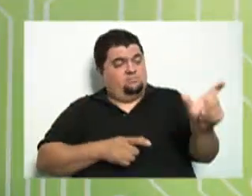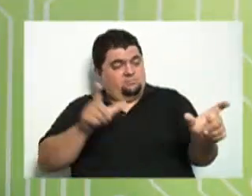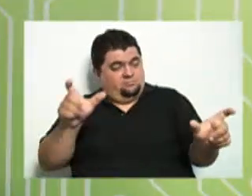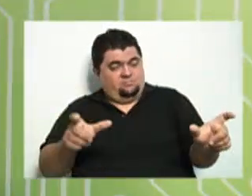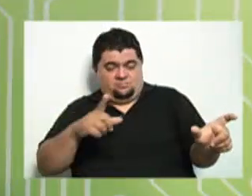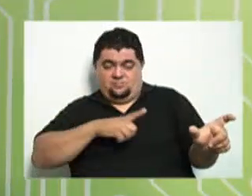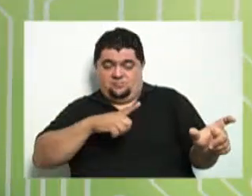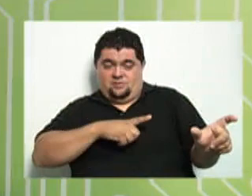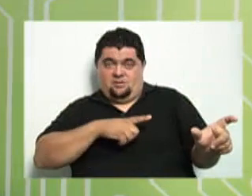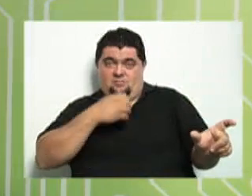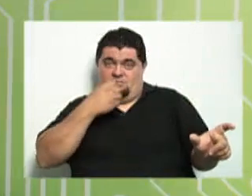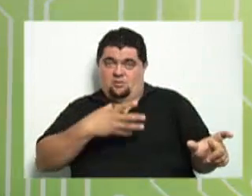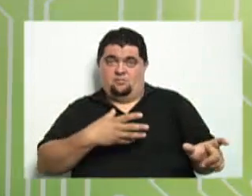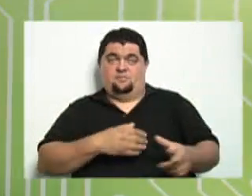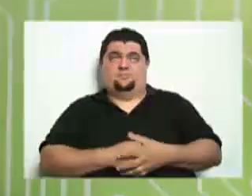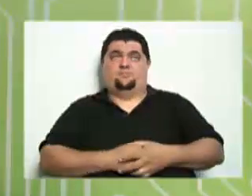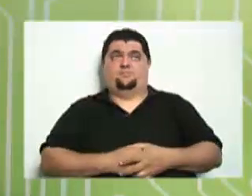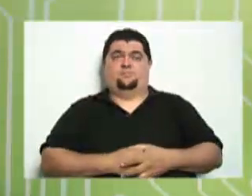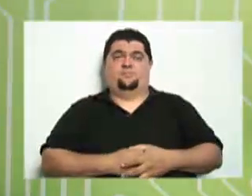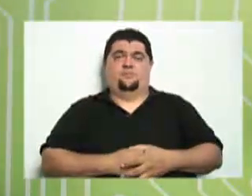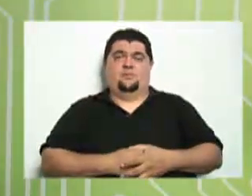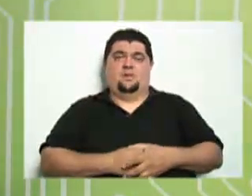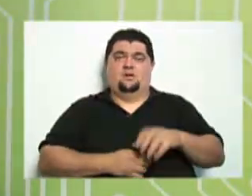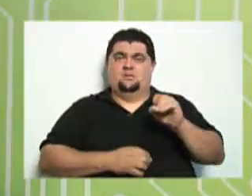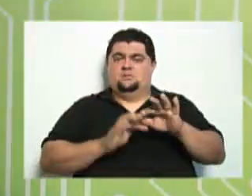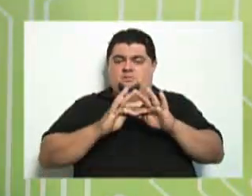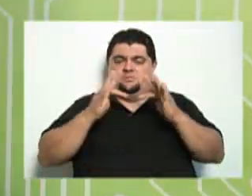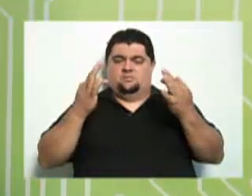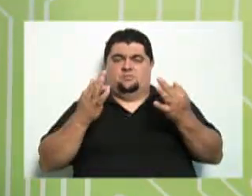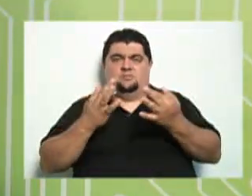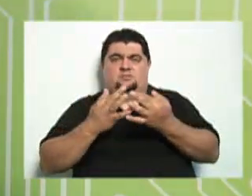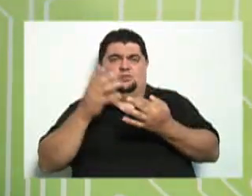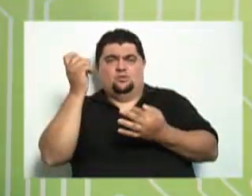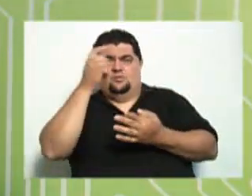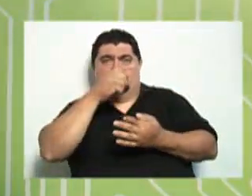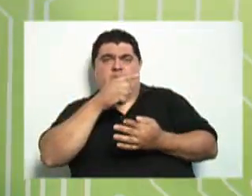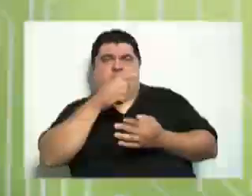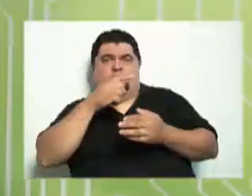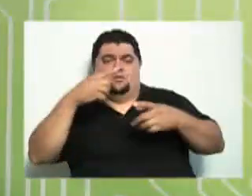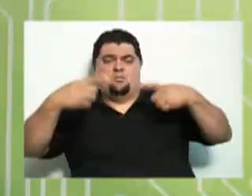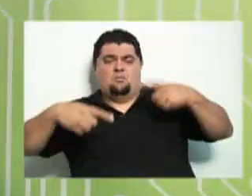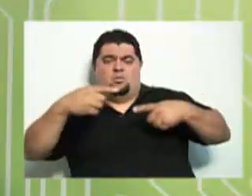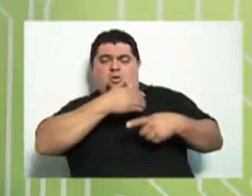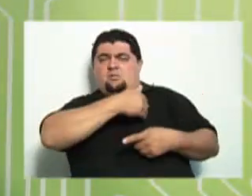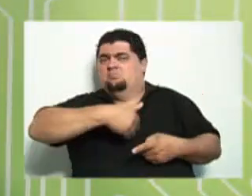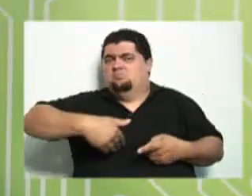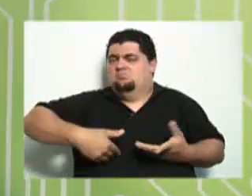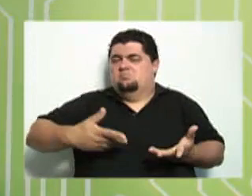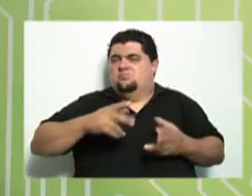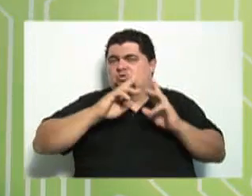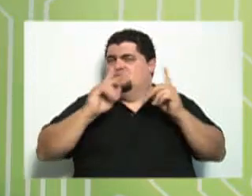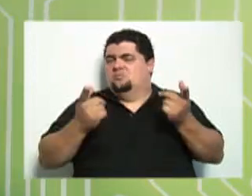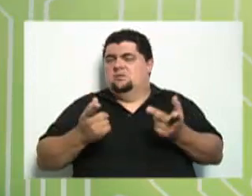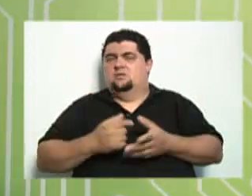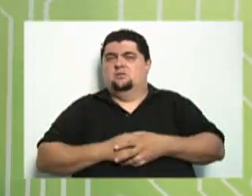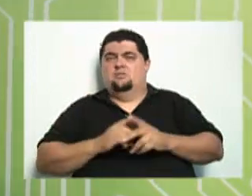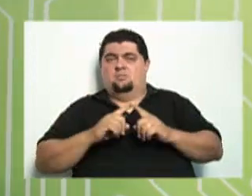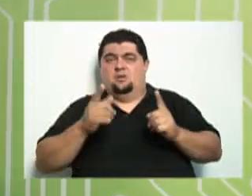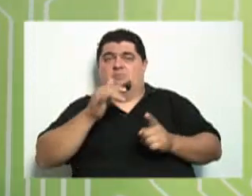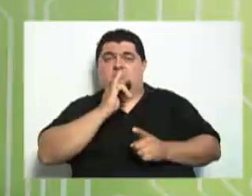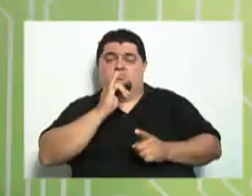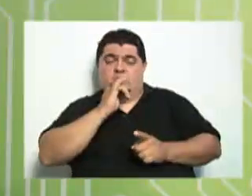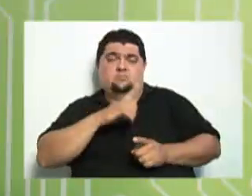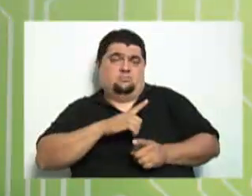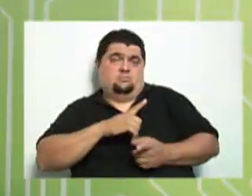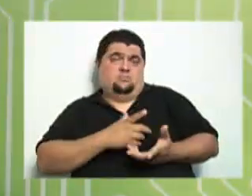façam faculdade. Quando a gente está falando de uma coisa muito familiar, é muito difícil falar de uma política pública que vai influenciar. Mas existem algumas